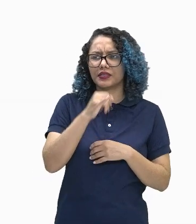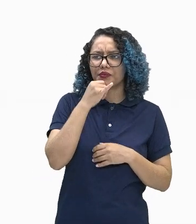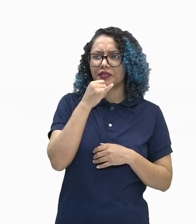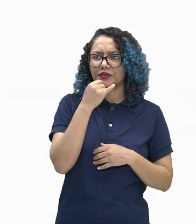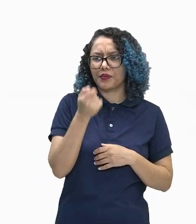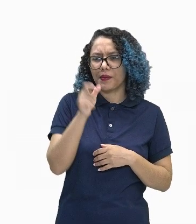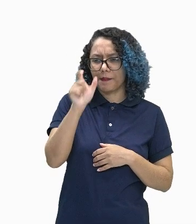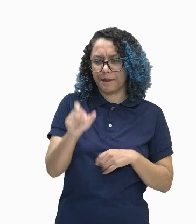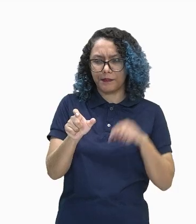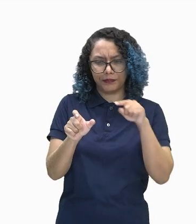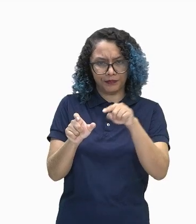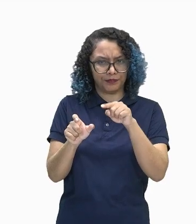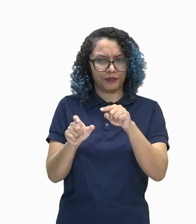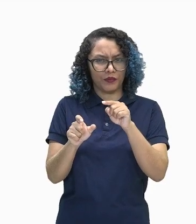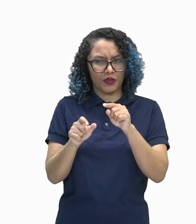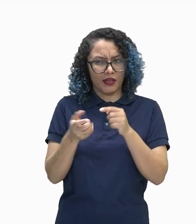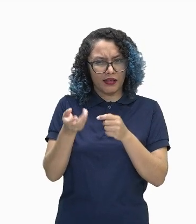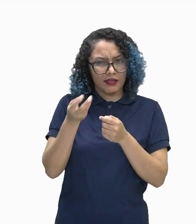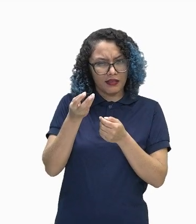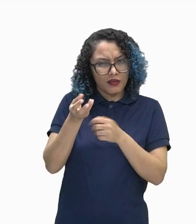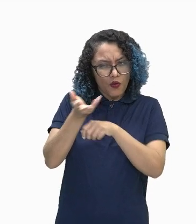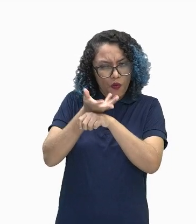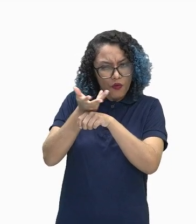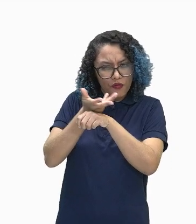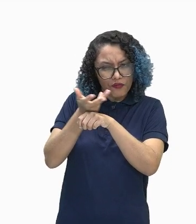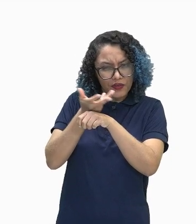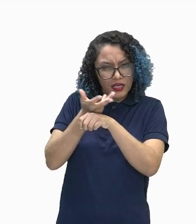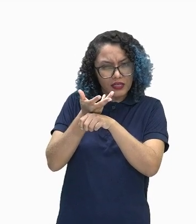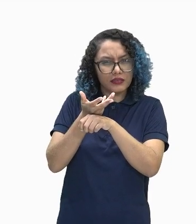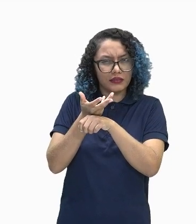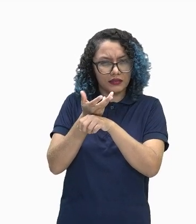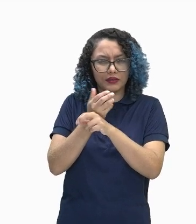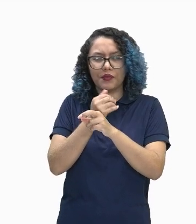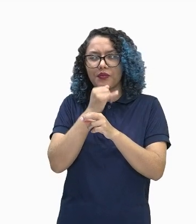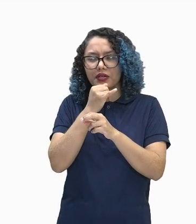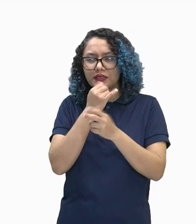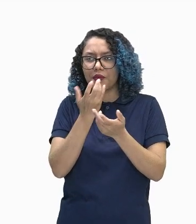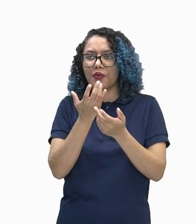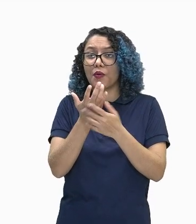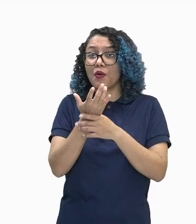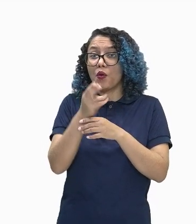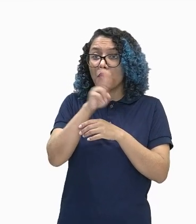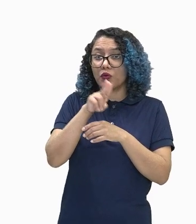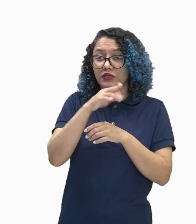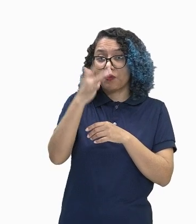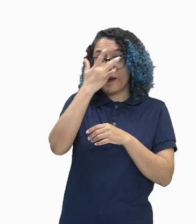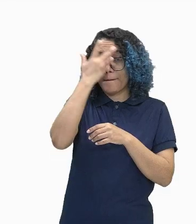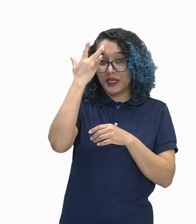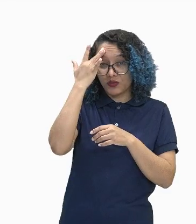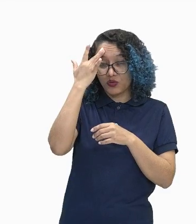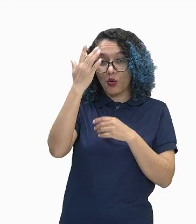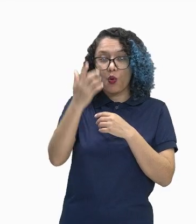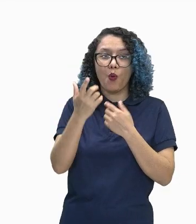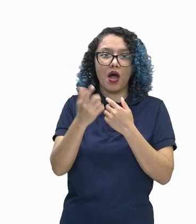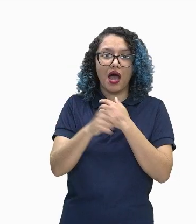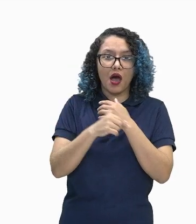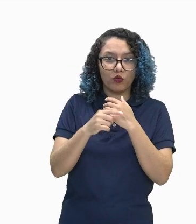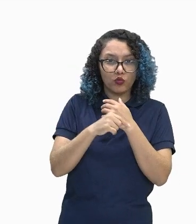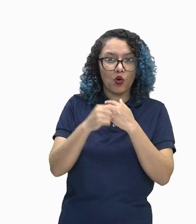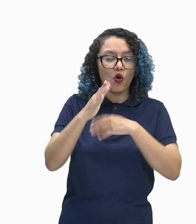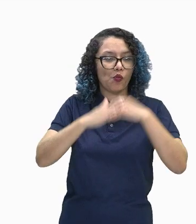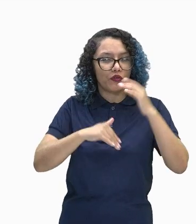o leitor de alguma autoridade que está escrevendo aquele trecho, de alguém que corrobora a